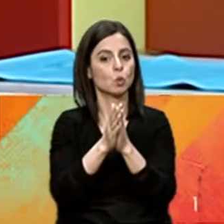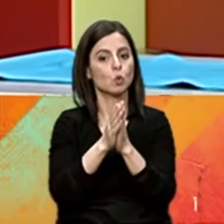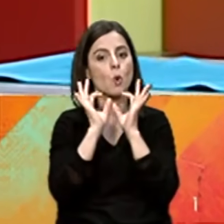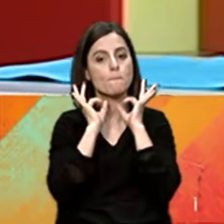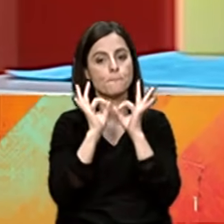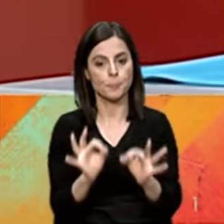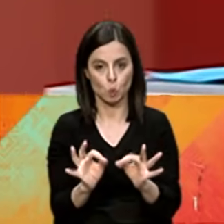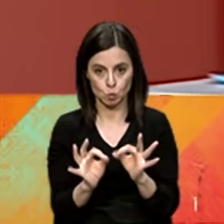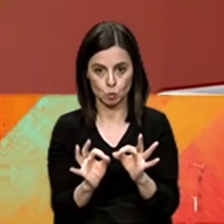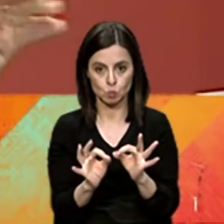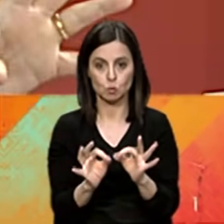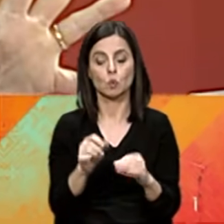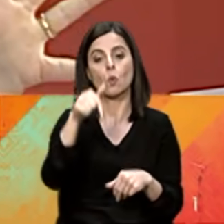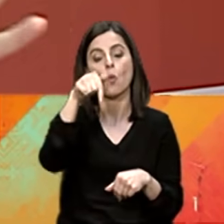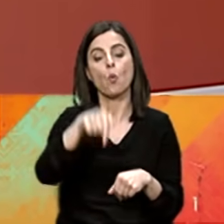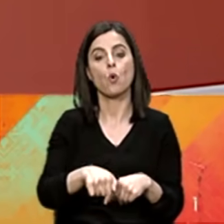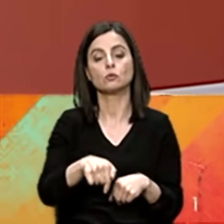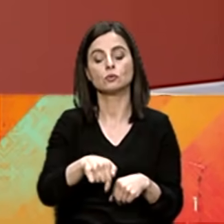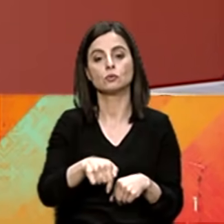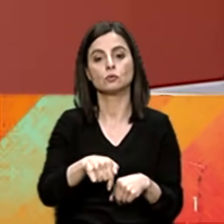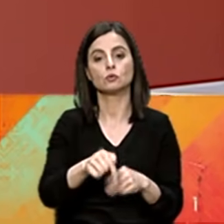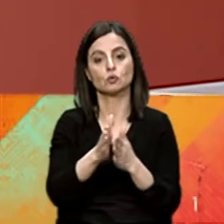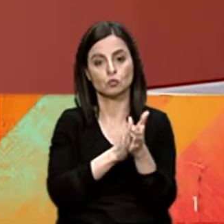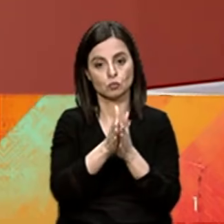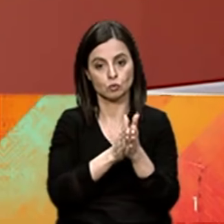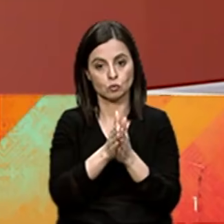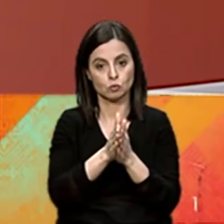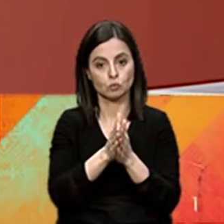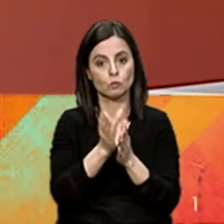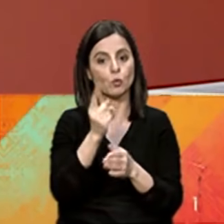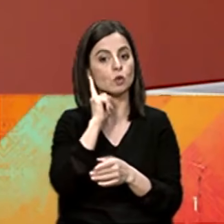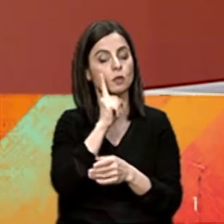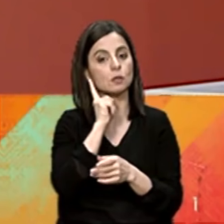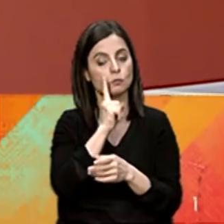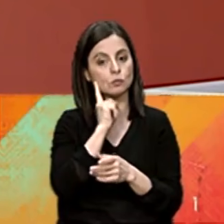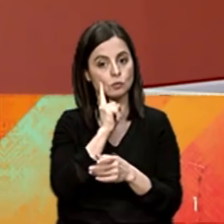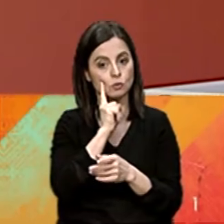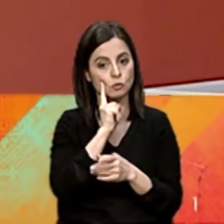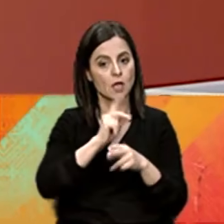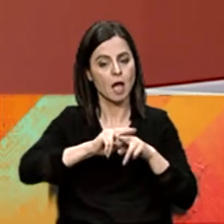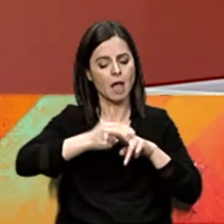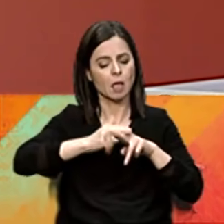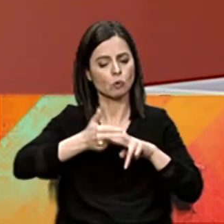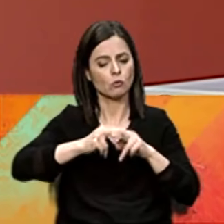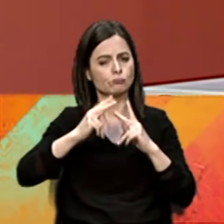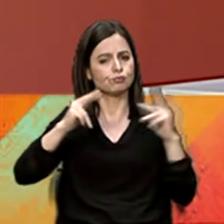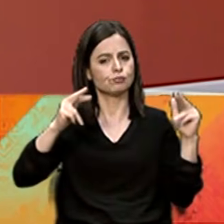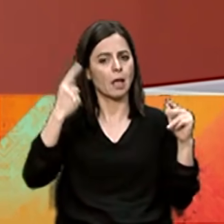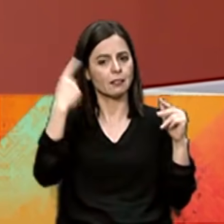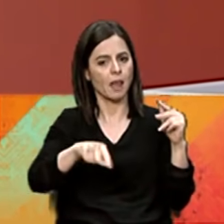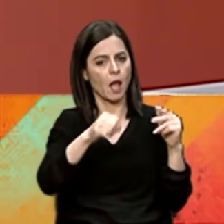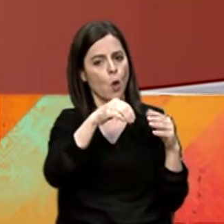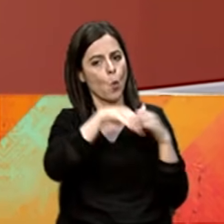preparados. Hoje vamos dar um uso muito útil às várias latas de atum que tem na sua